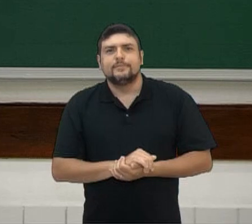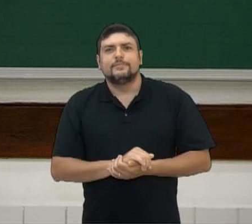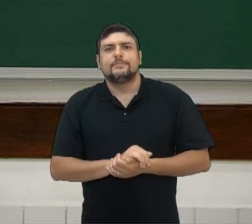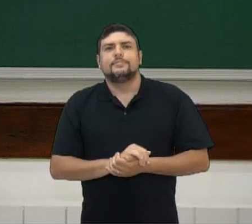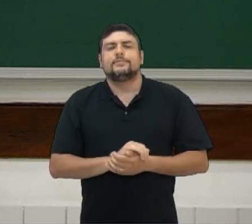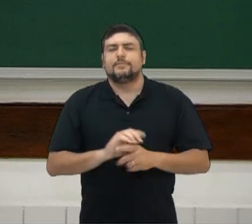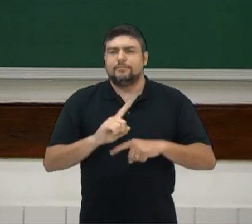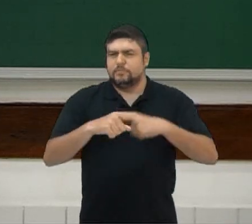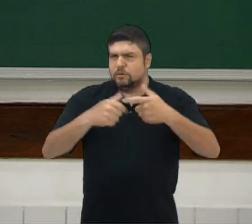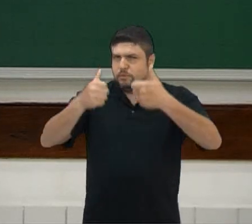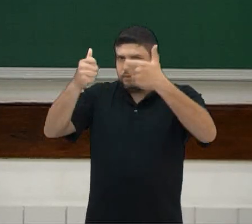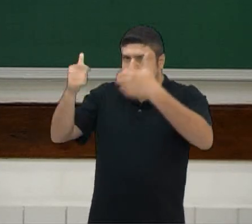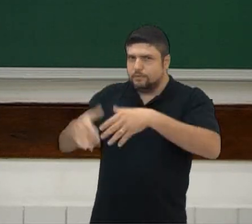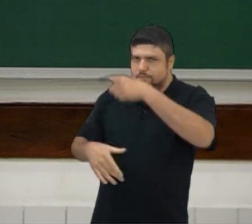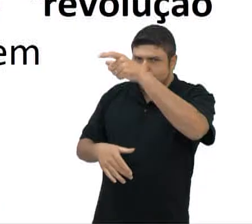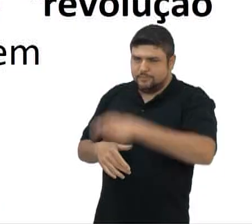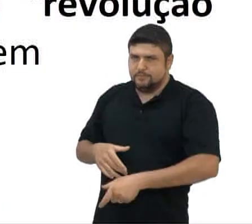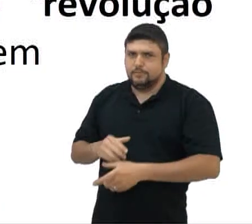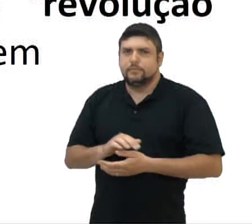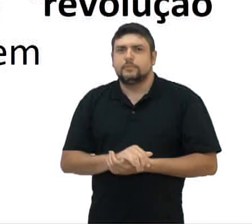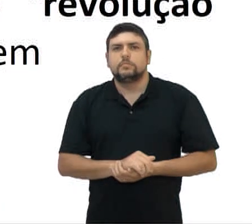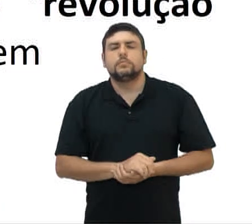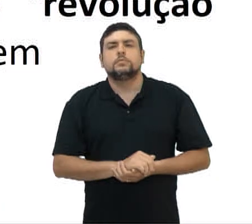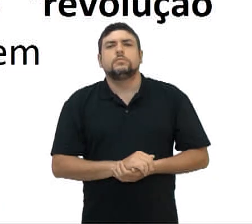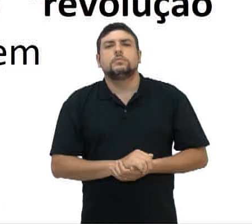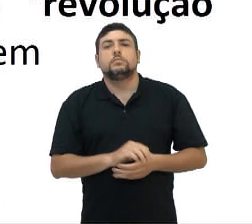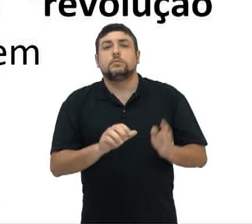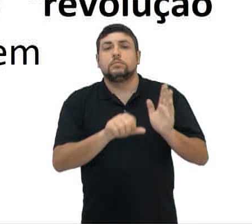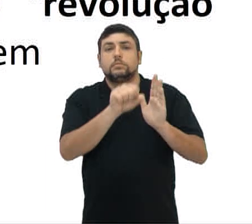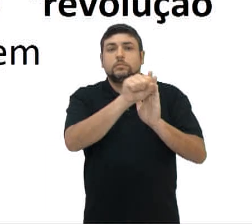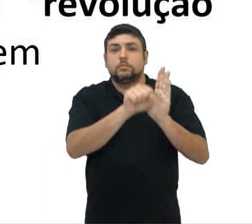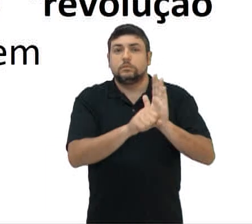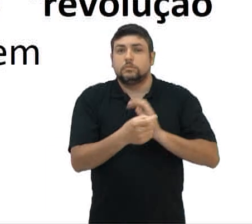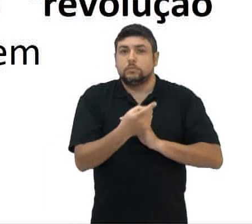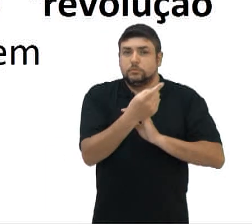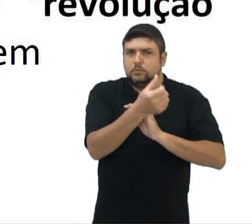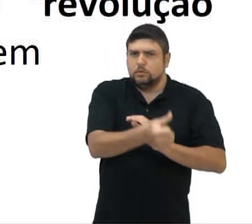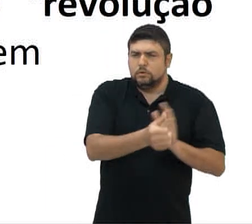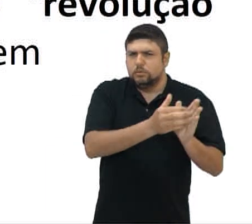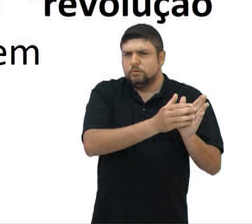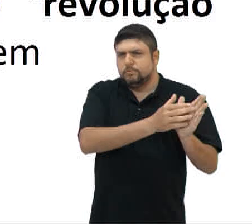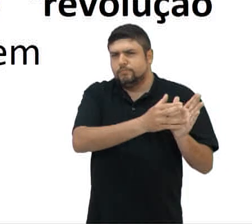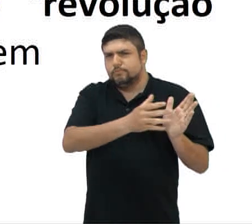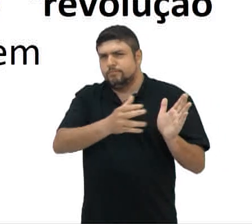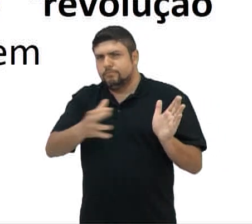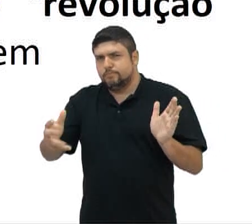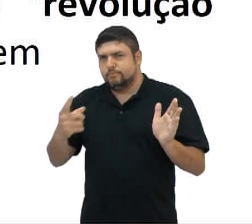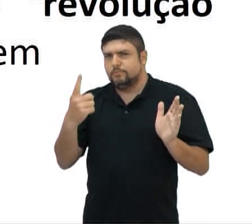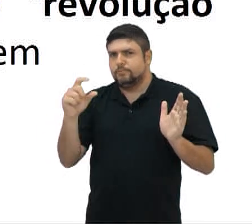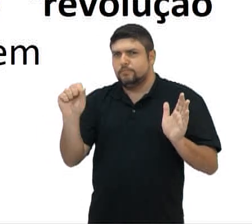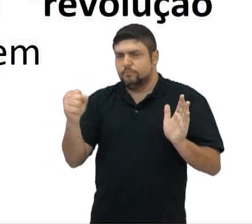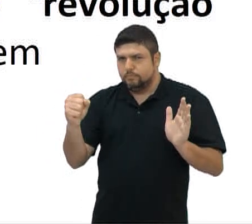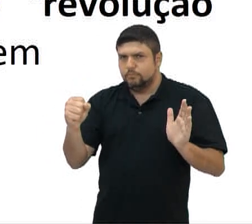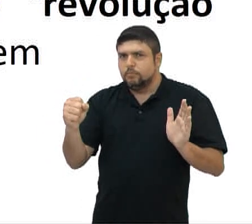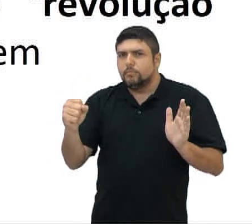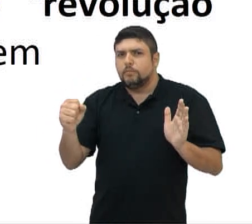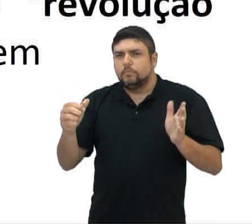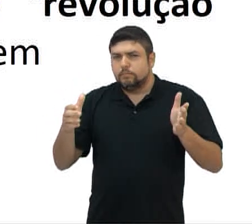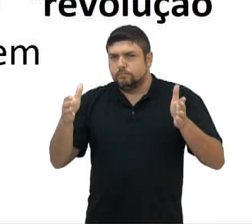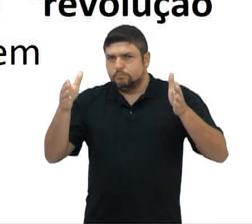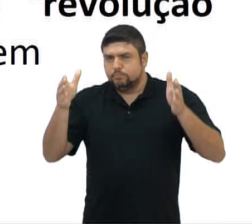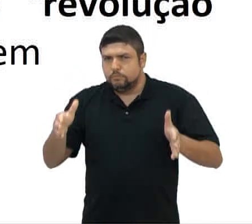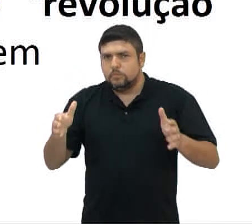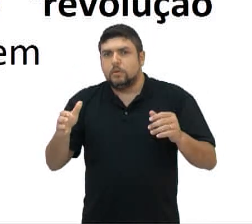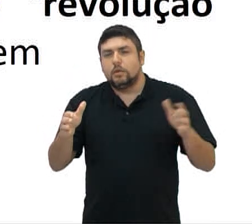dele. O período começou no século XVI, prolongou-se até o século XVIII. A partir disso,